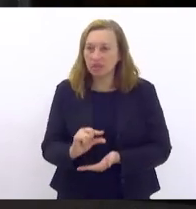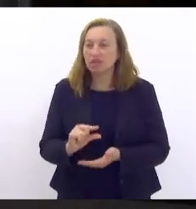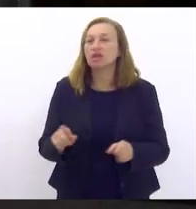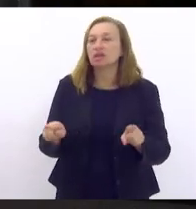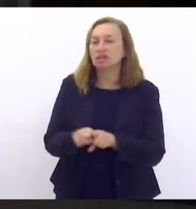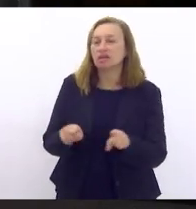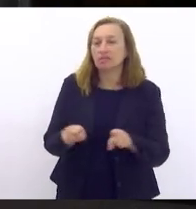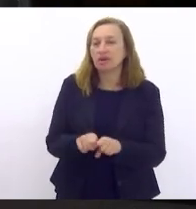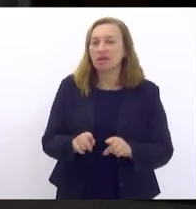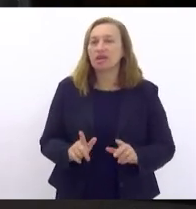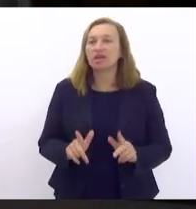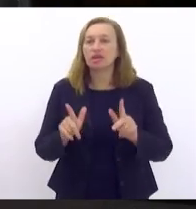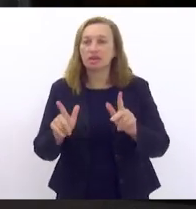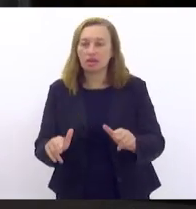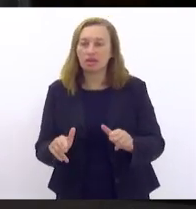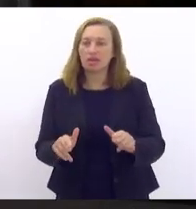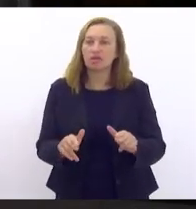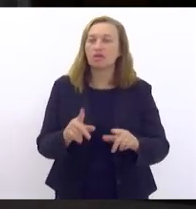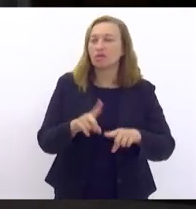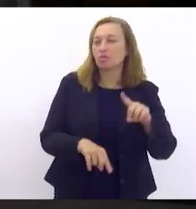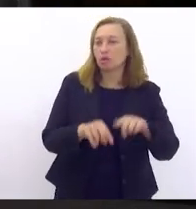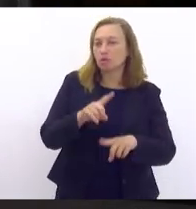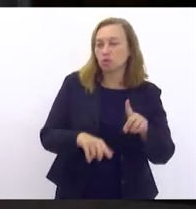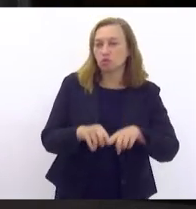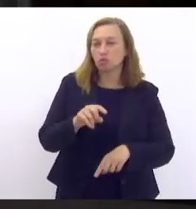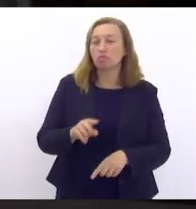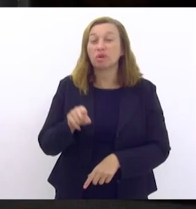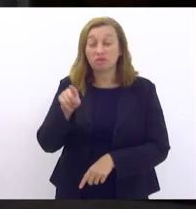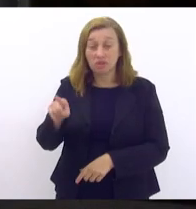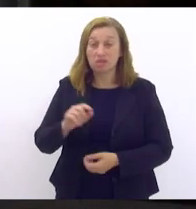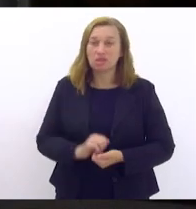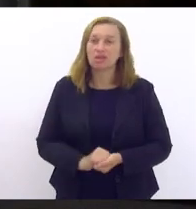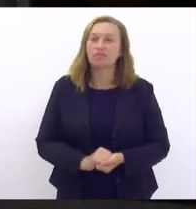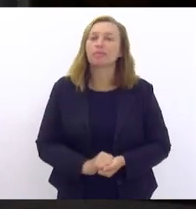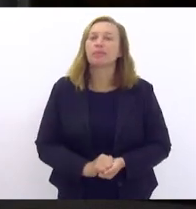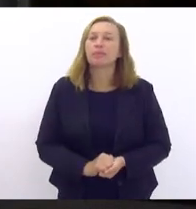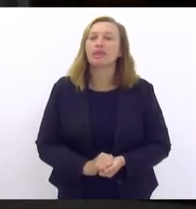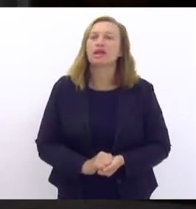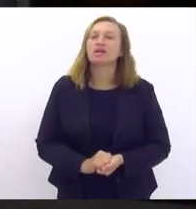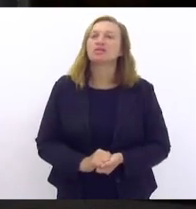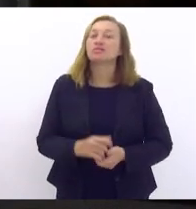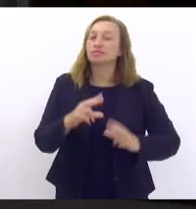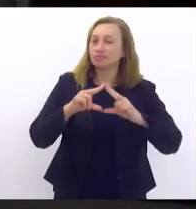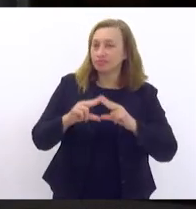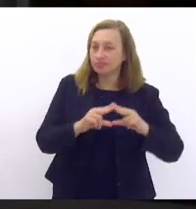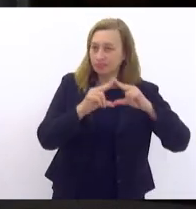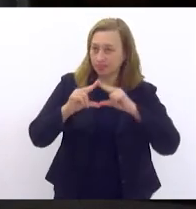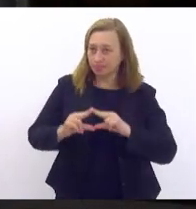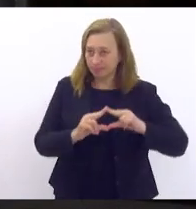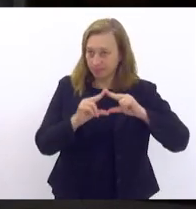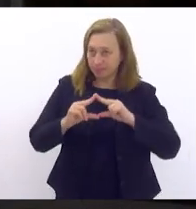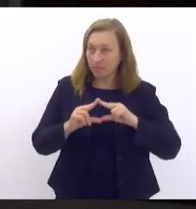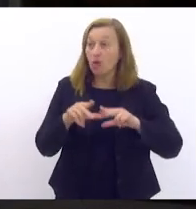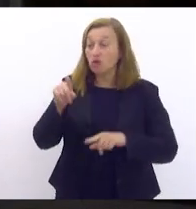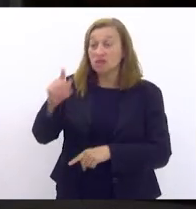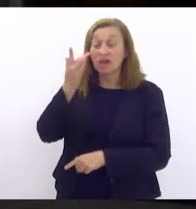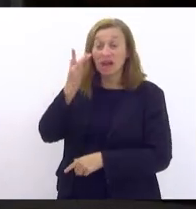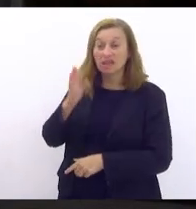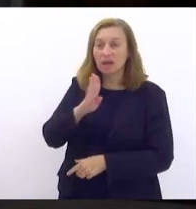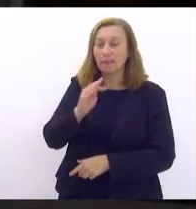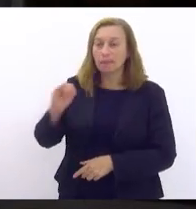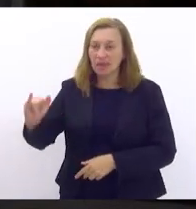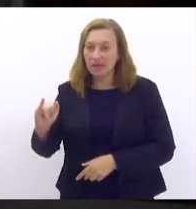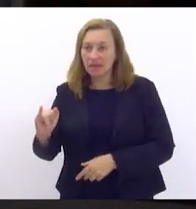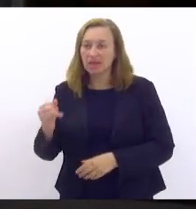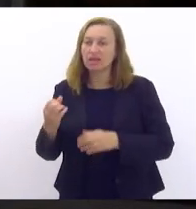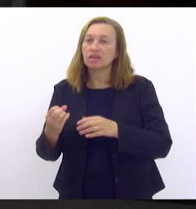mesmas embalagens é para você né na reciclagem para reciclar você acha que é bitributação